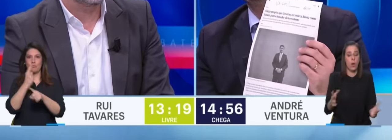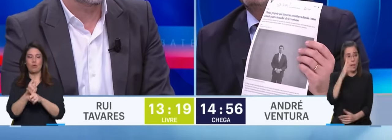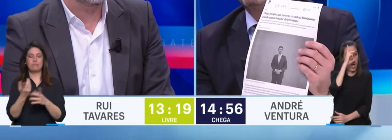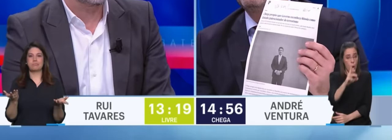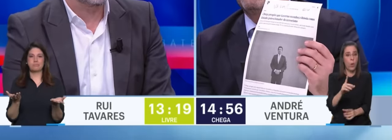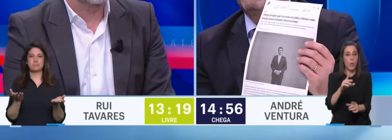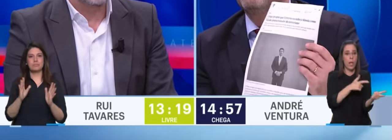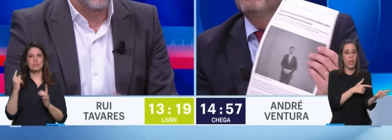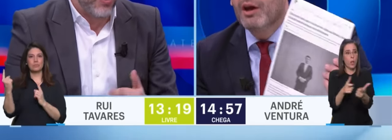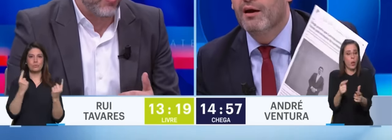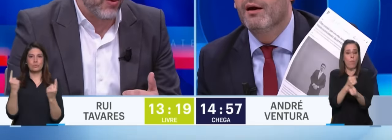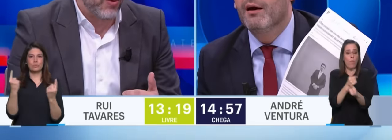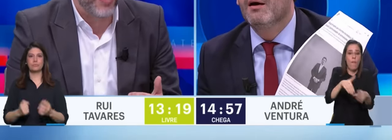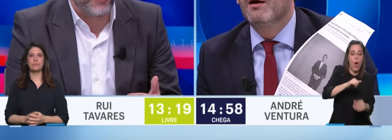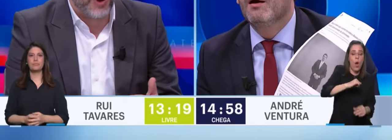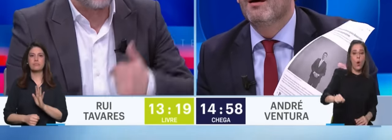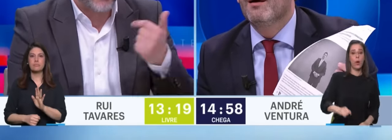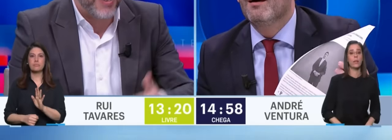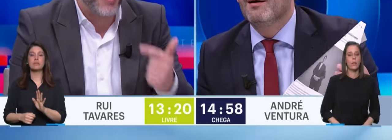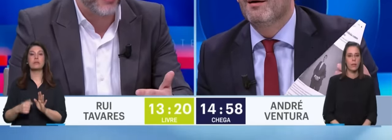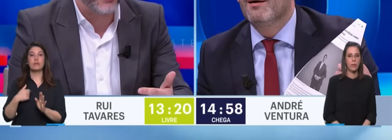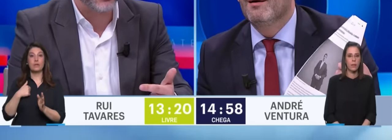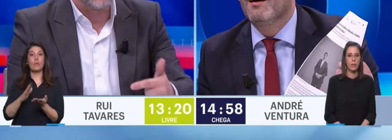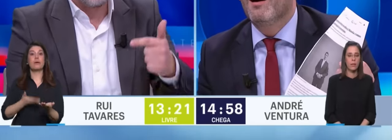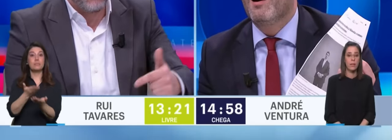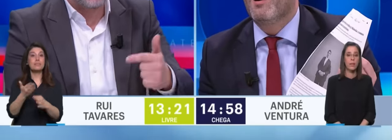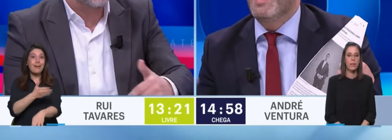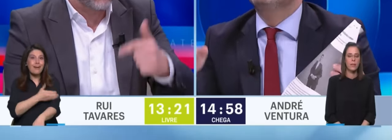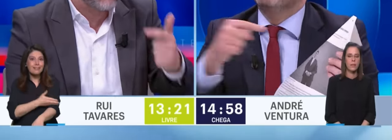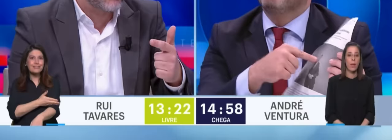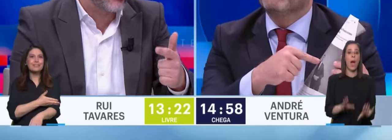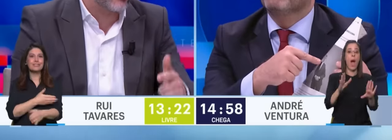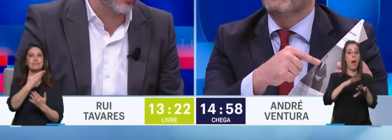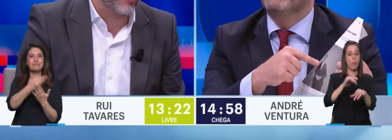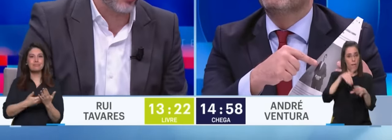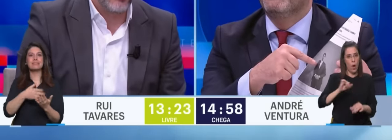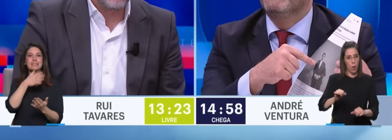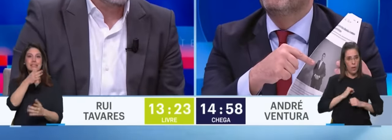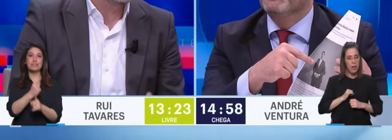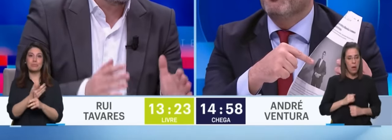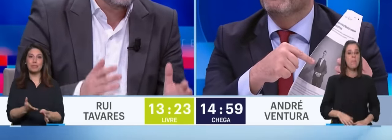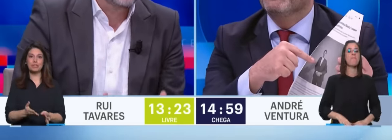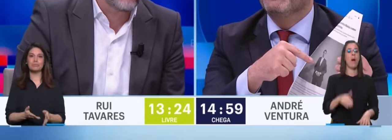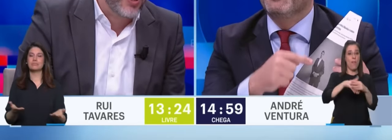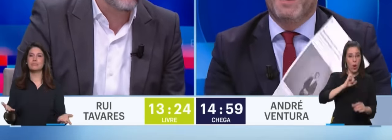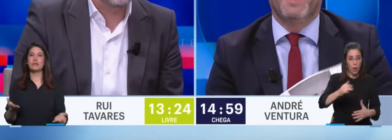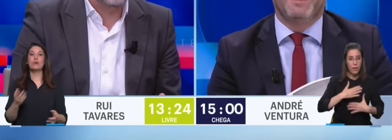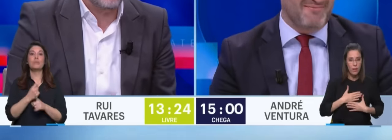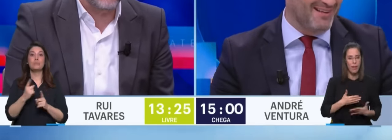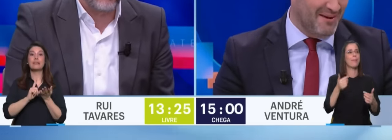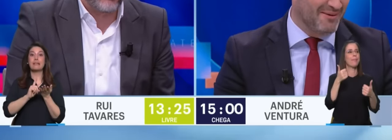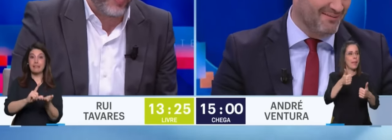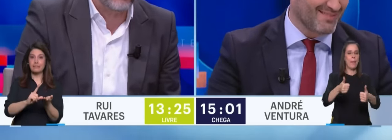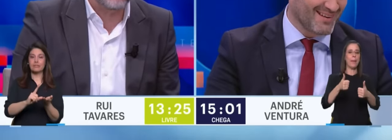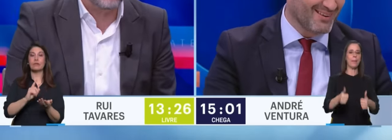oão não não porque porque apresentei antes uma resolução livre